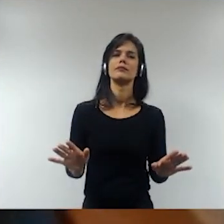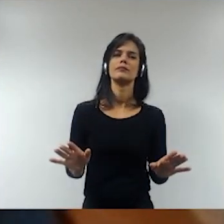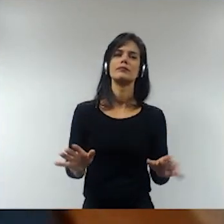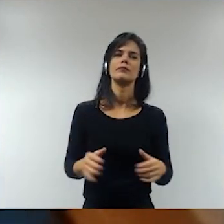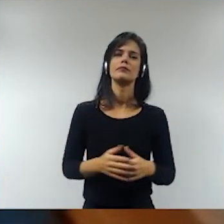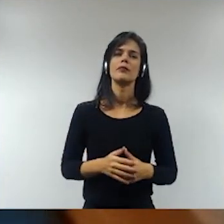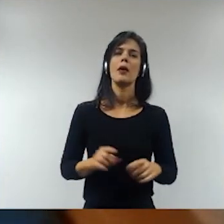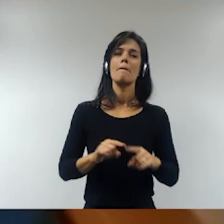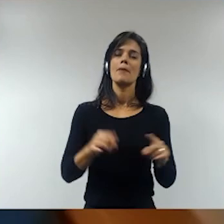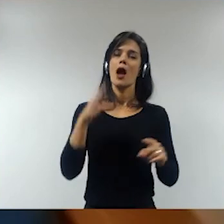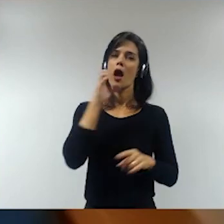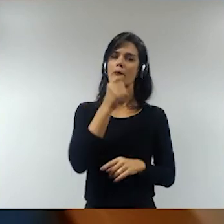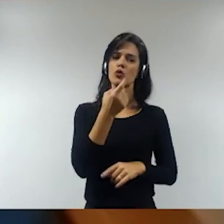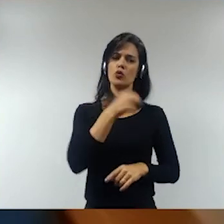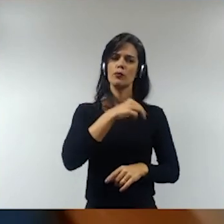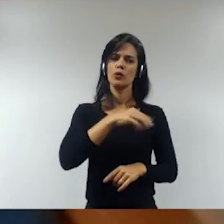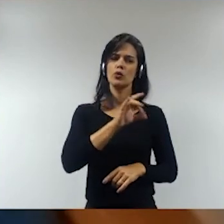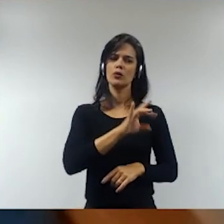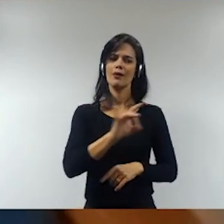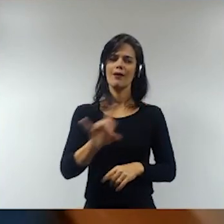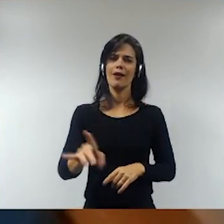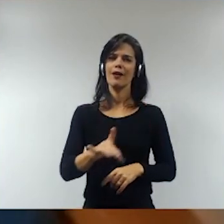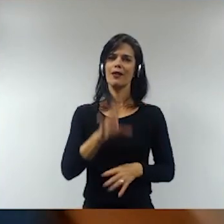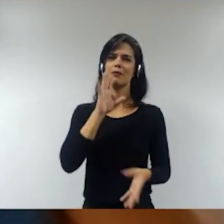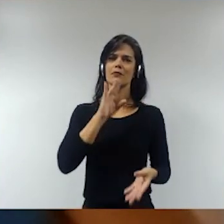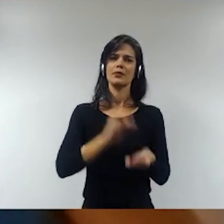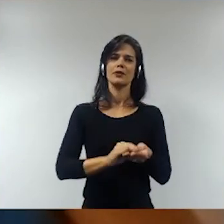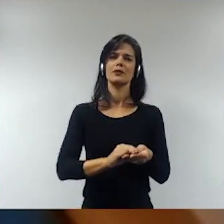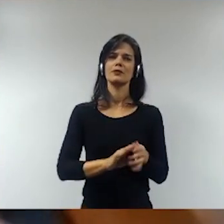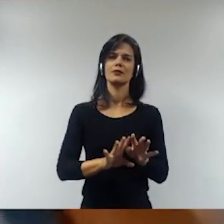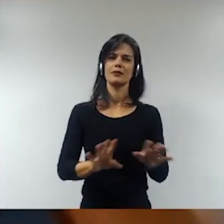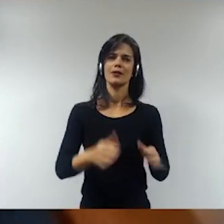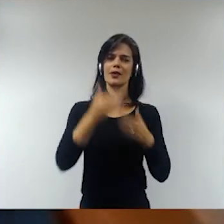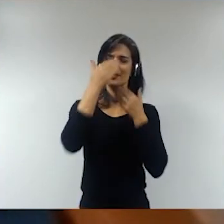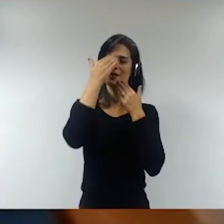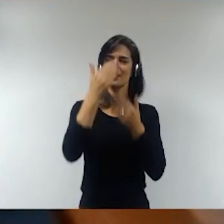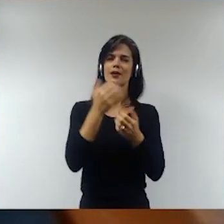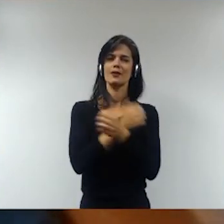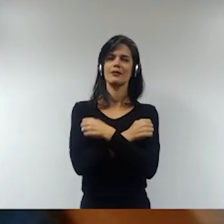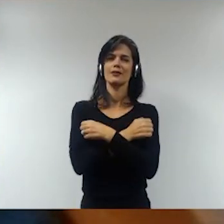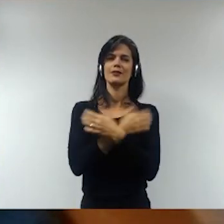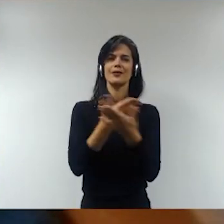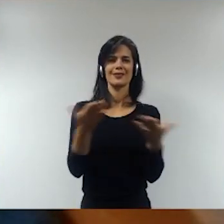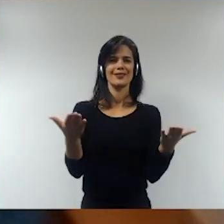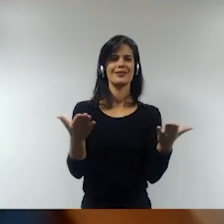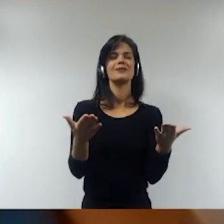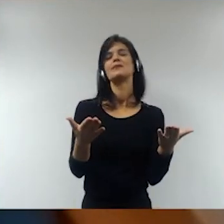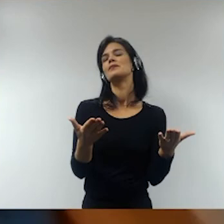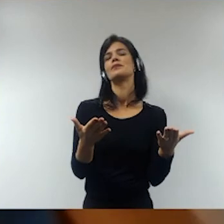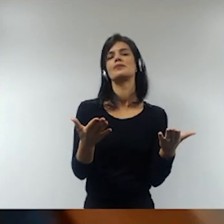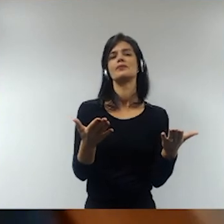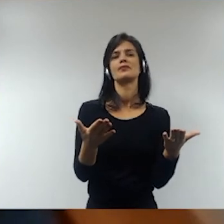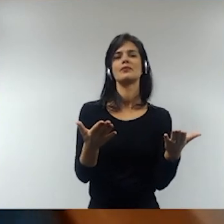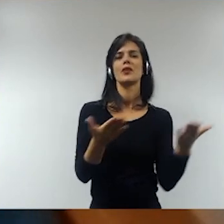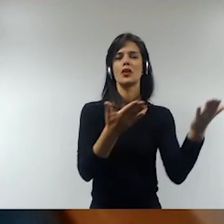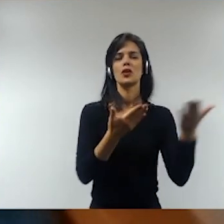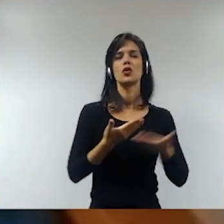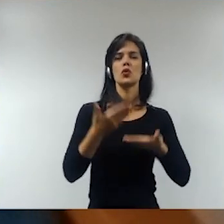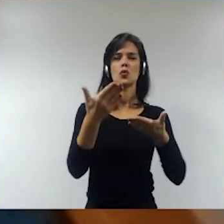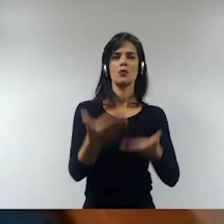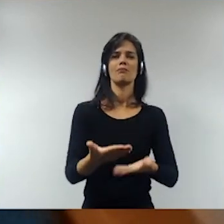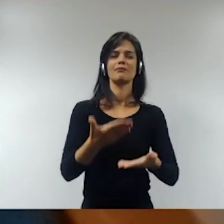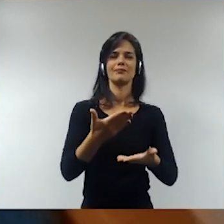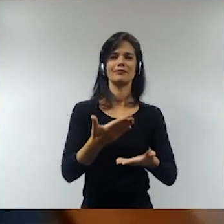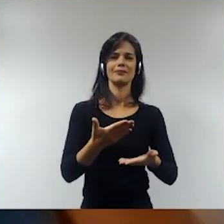deixar aqui rapidinho, 1 minuto para cada um, fazer as considerações finais, já agradecendo a todos pela participação, ao convite que me foi